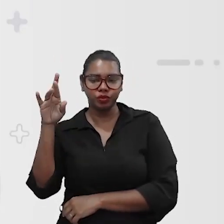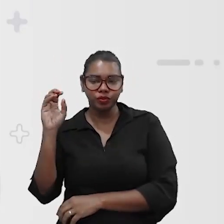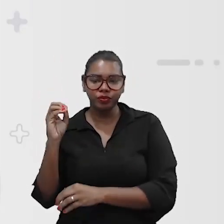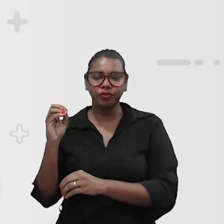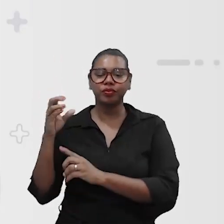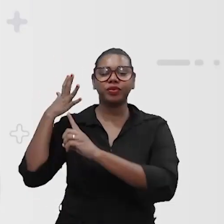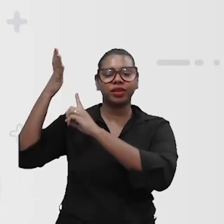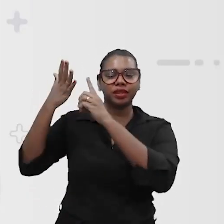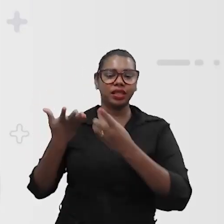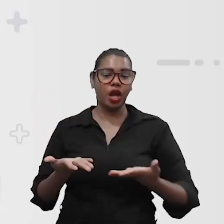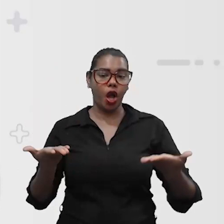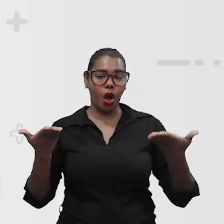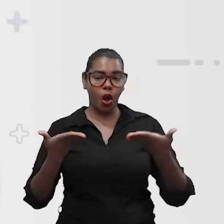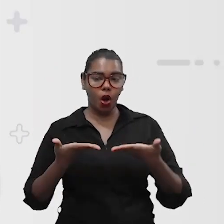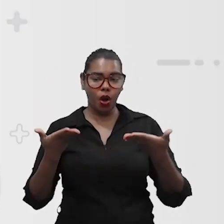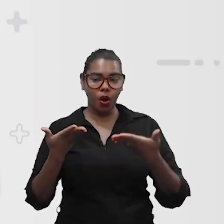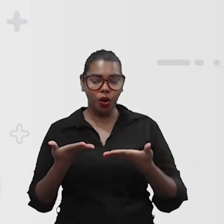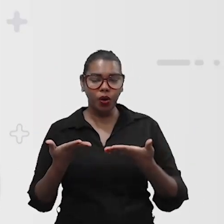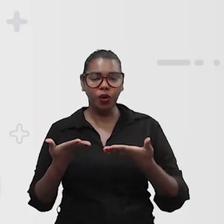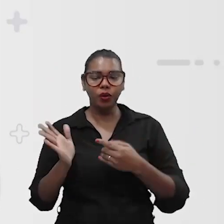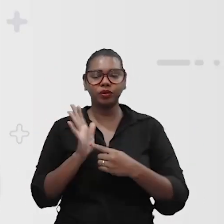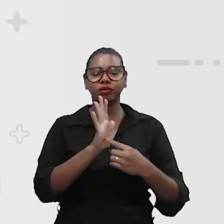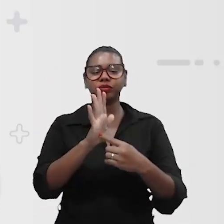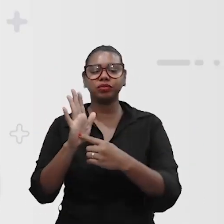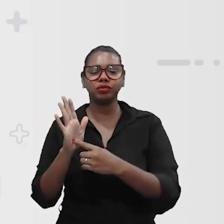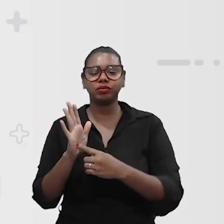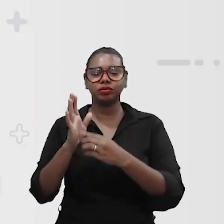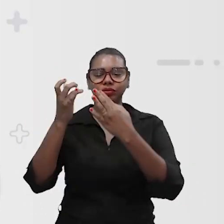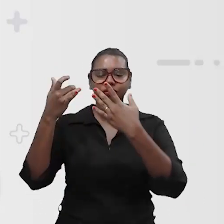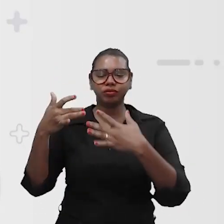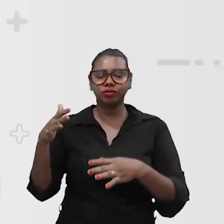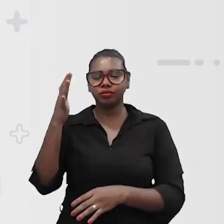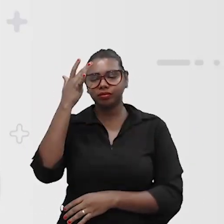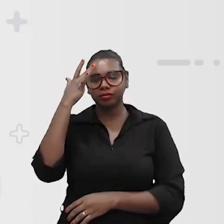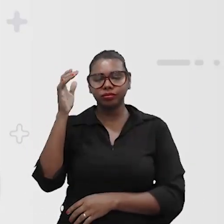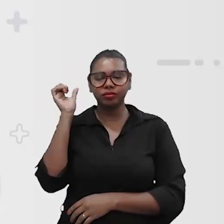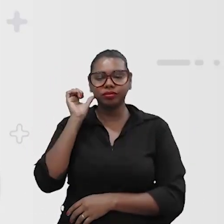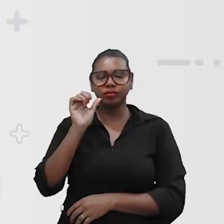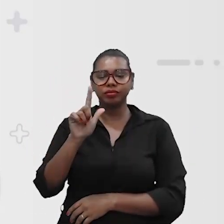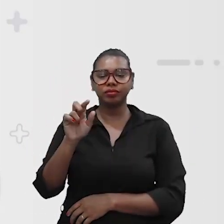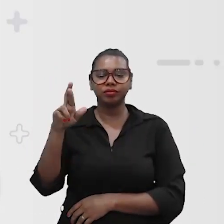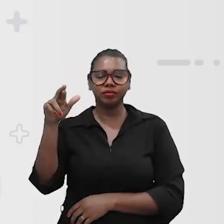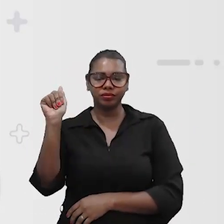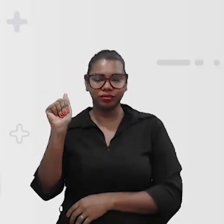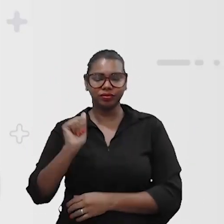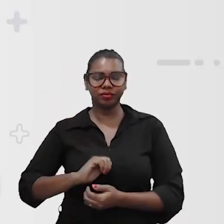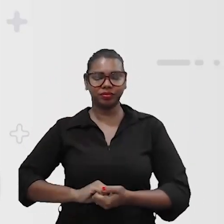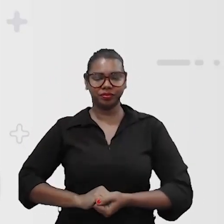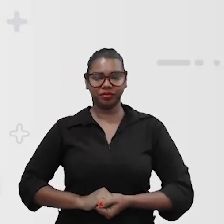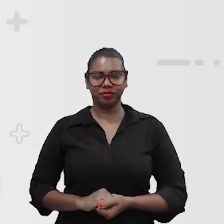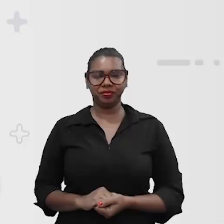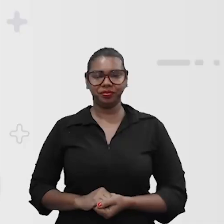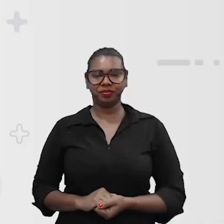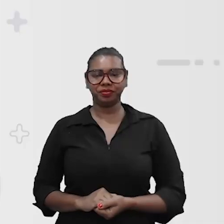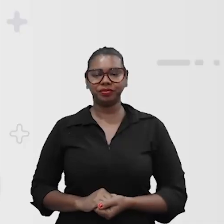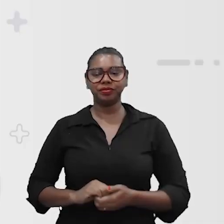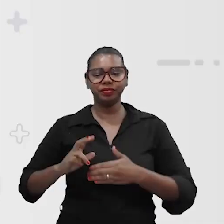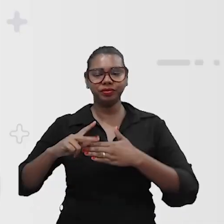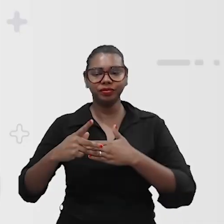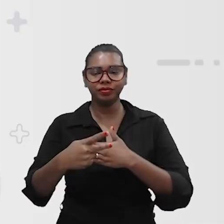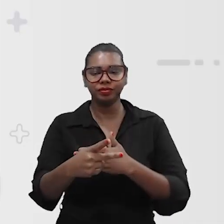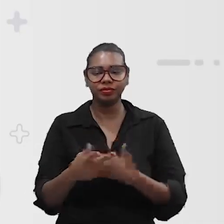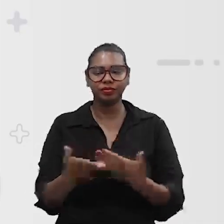nossa palestra de hoje, a gente vai ter aí Descomplicando a Consultoria com a convidada Lara Régia. Tá? Mas dando sequência